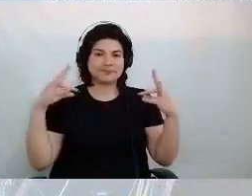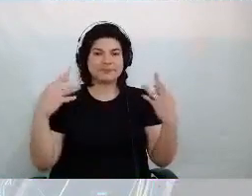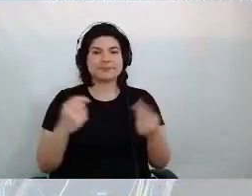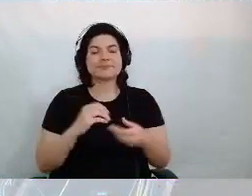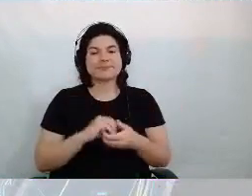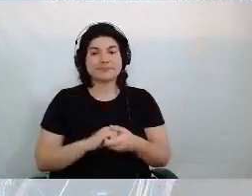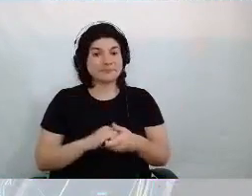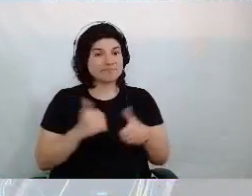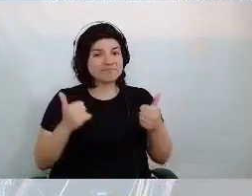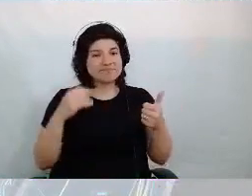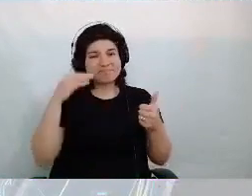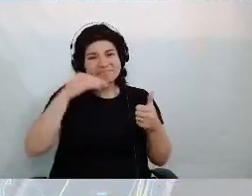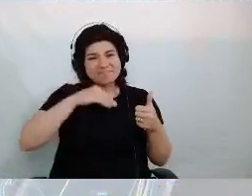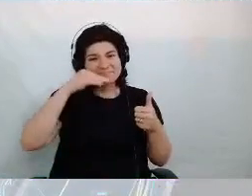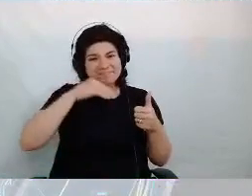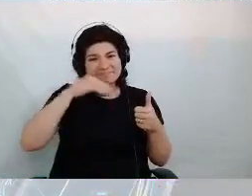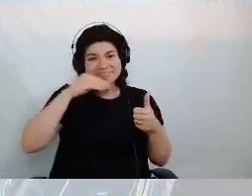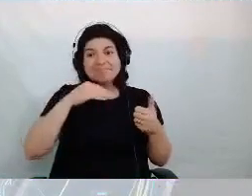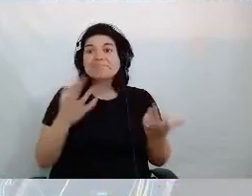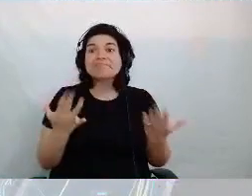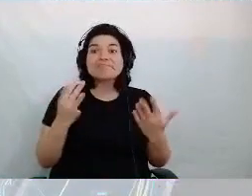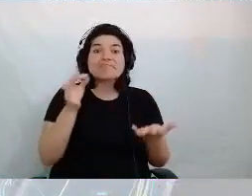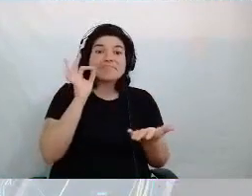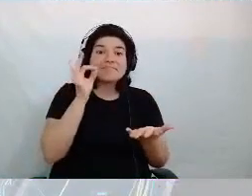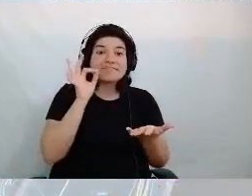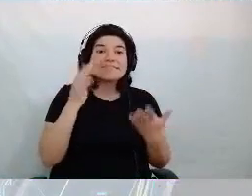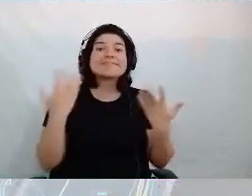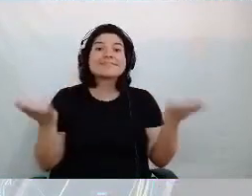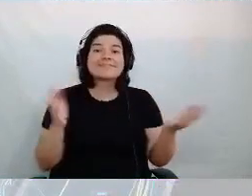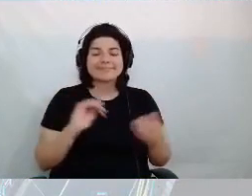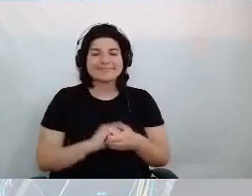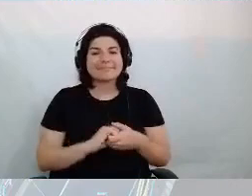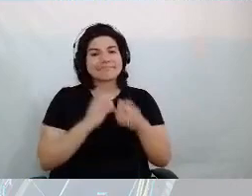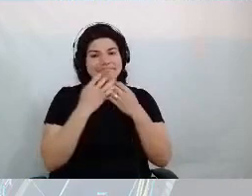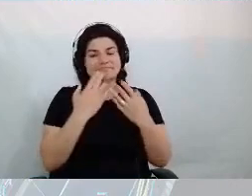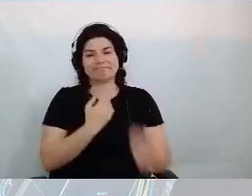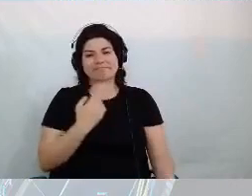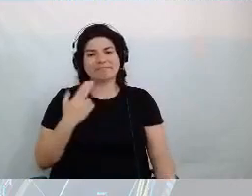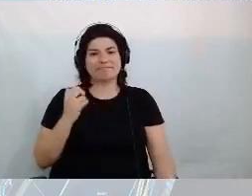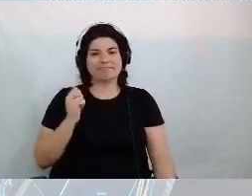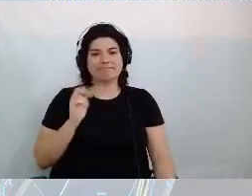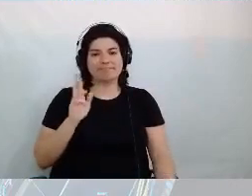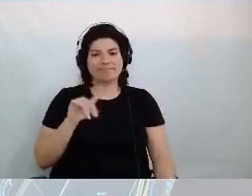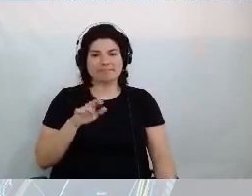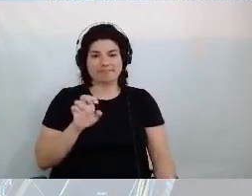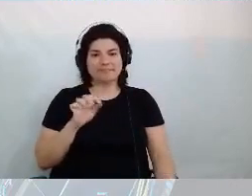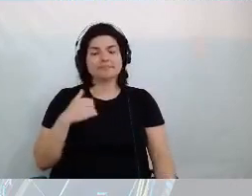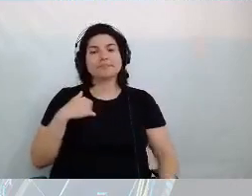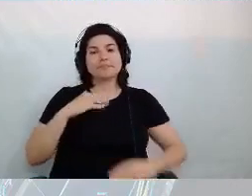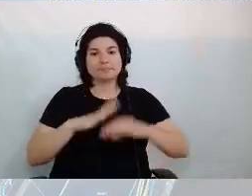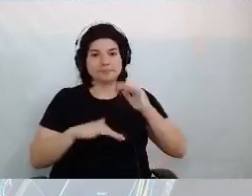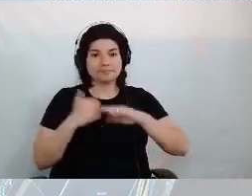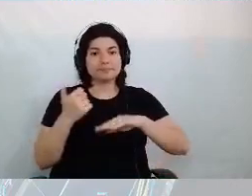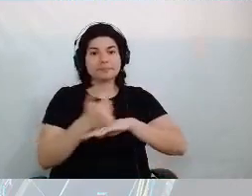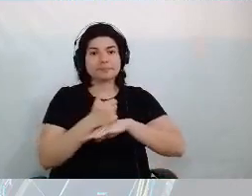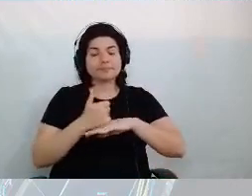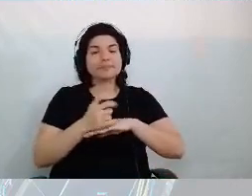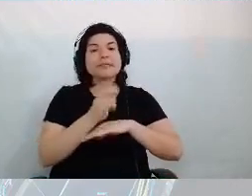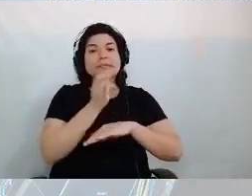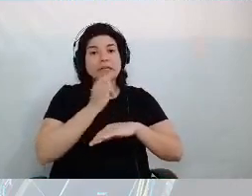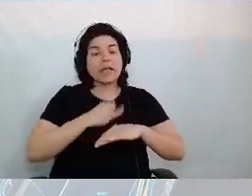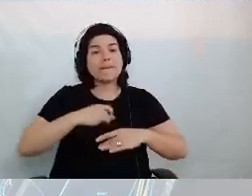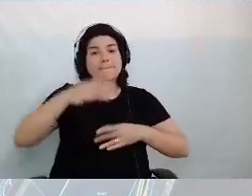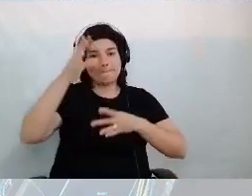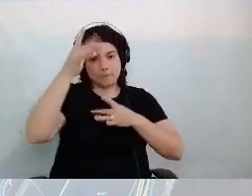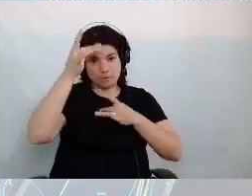Tá fraco, tá fraco. Cadê o café? Bom, eu sou a Ariane Isaac, eu sou especialista em teste de performance no cartão